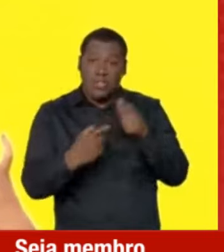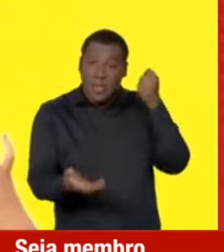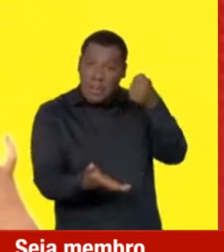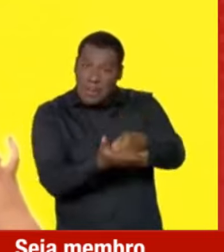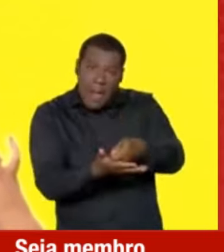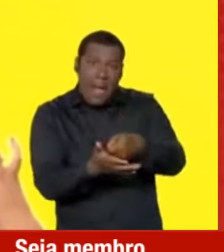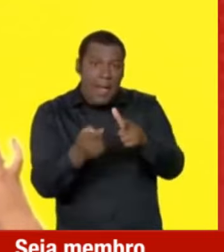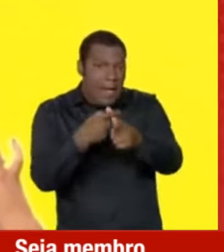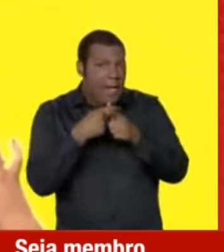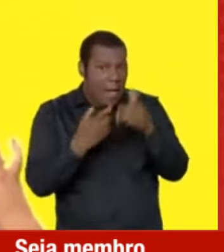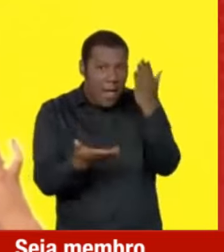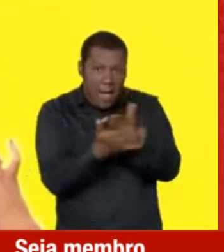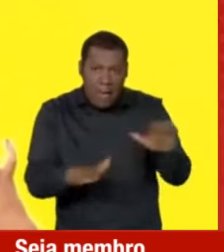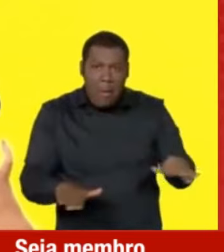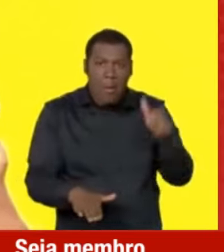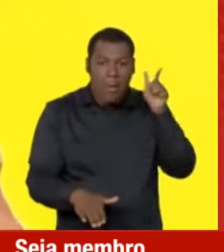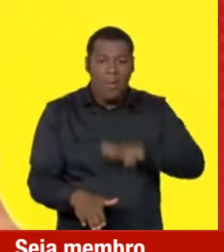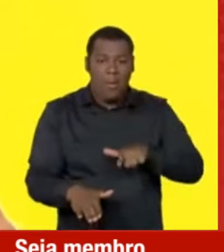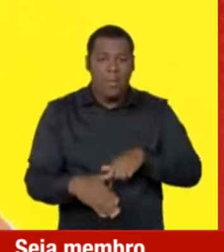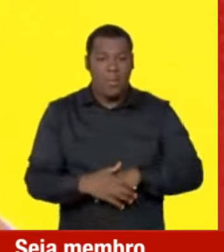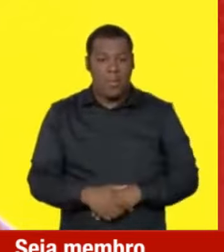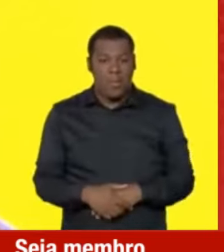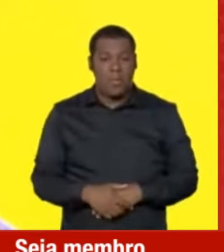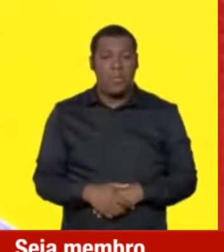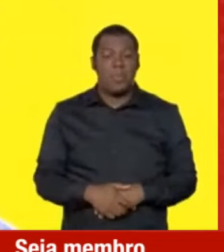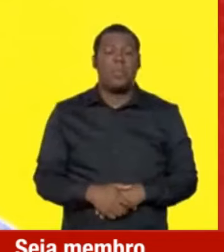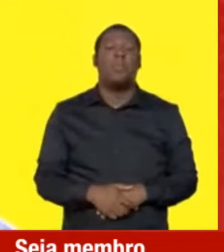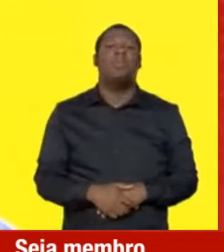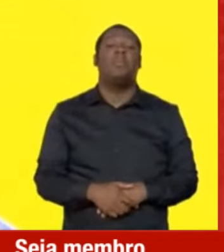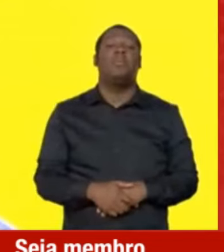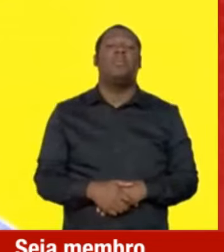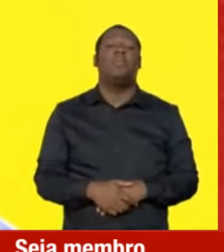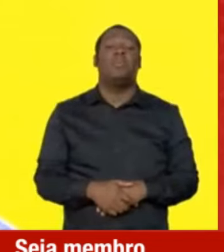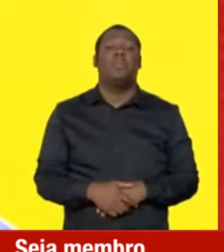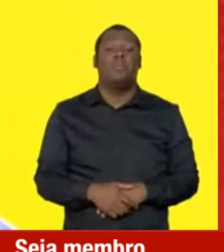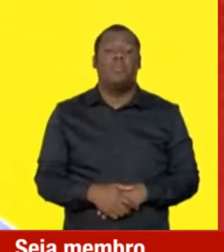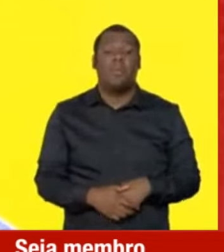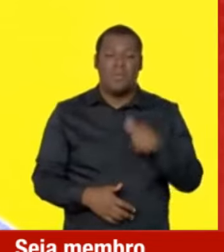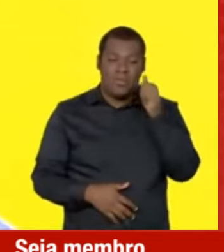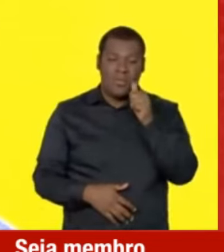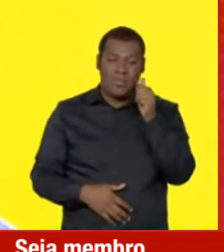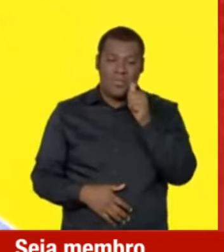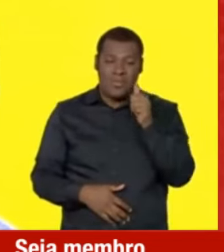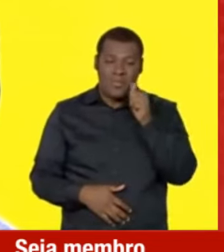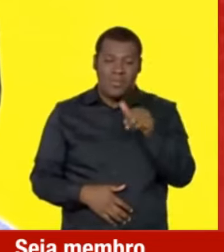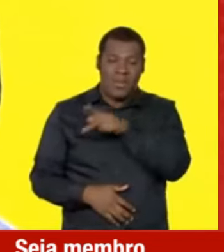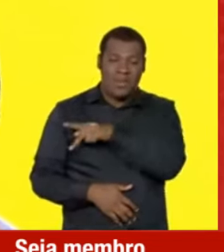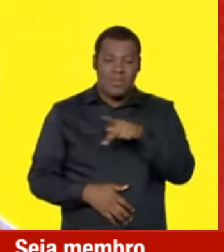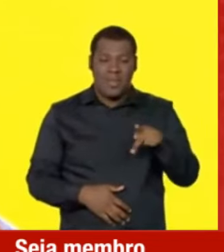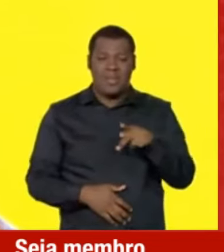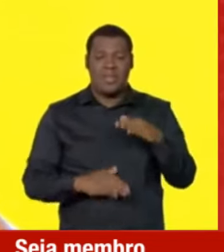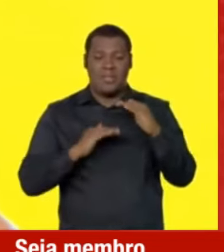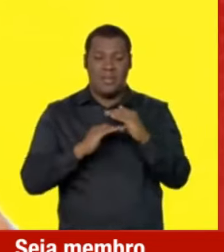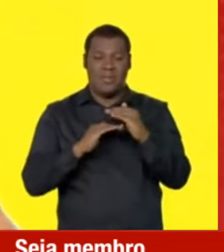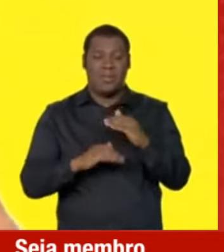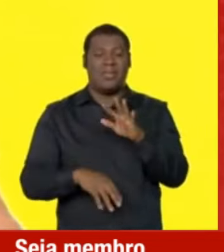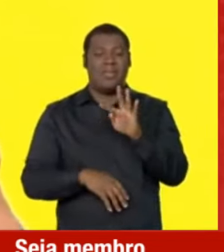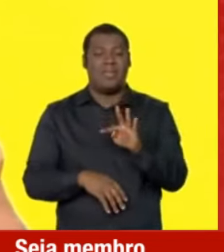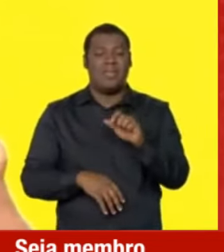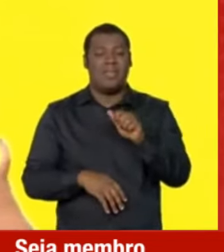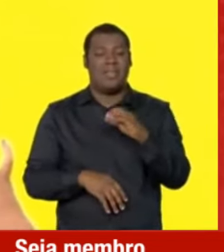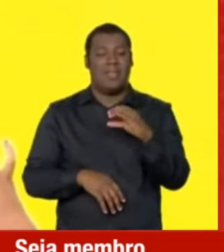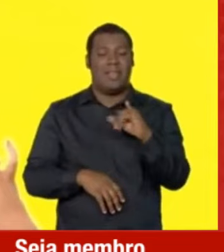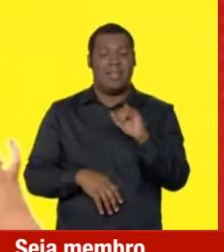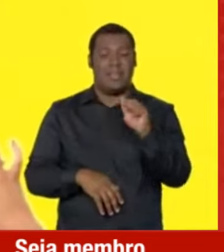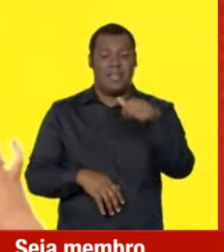para concluir o processo. A outra coisa, Tarciana, uma hora dessa vai apresentar os primeiros relatórios para o senhor,